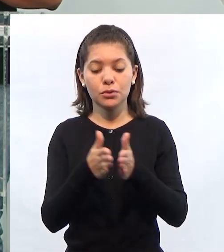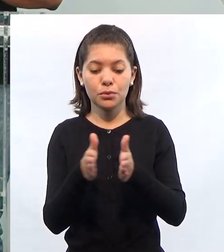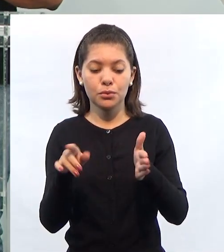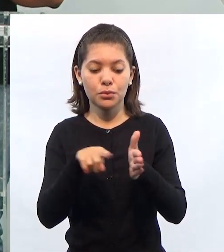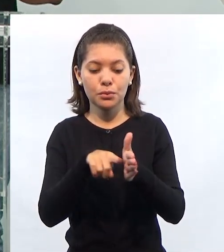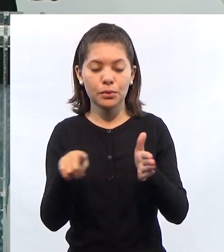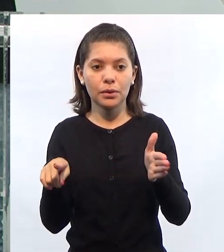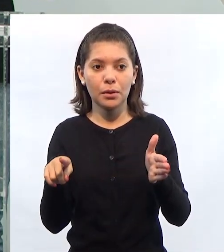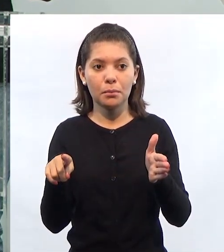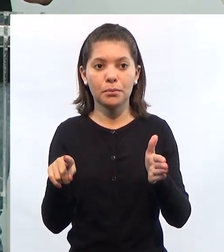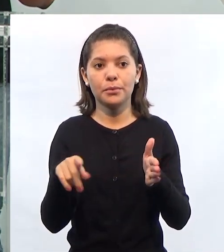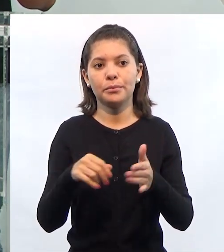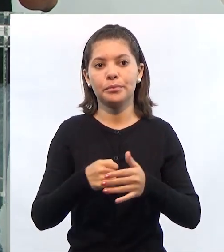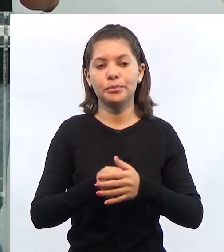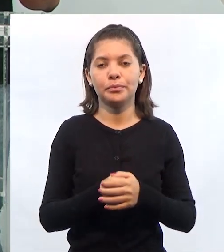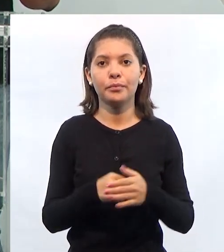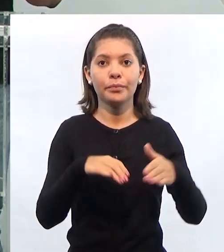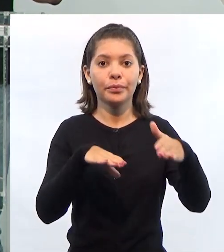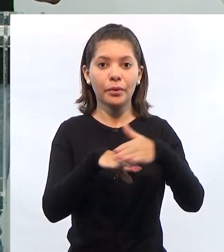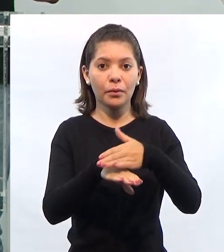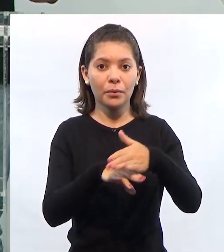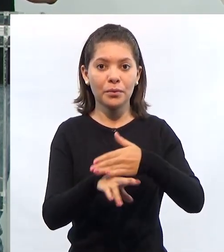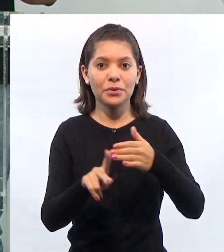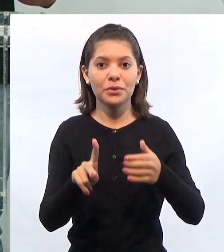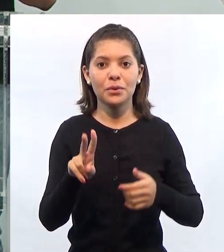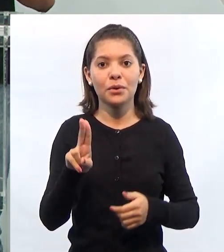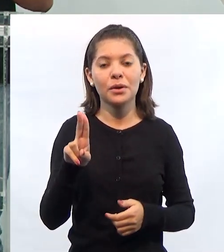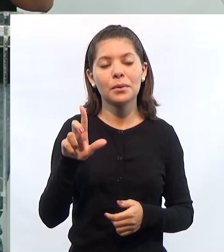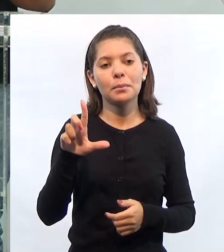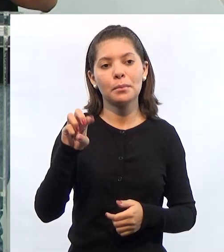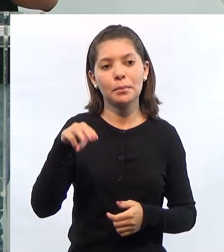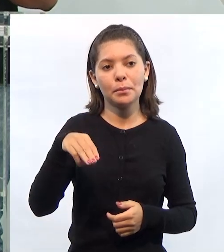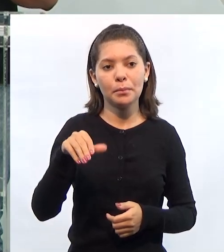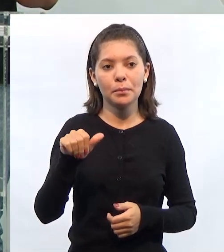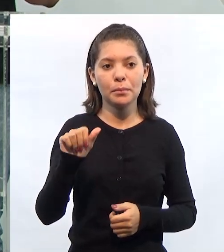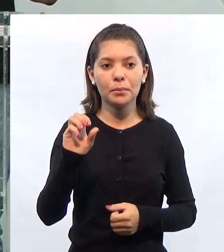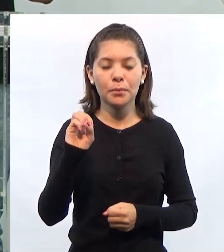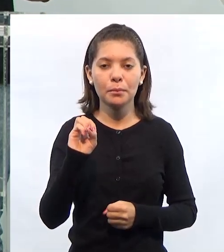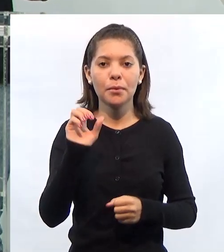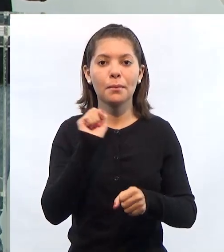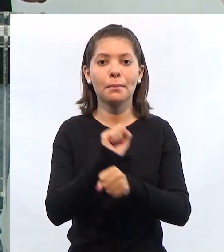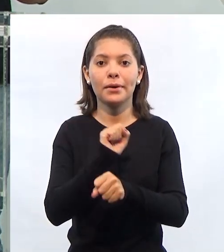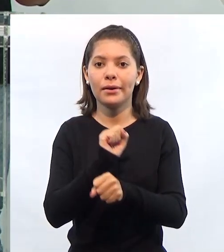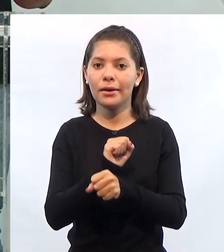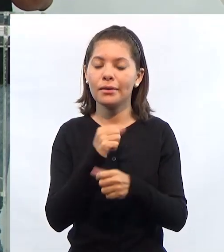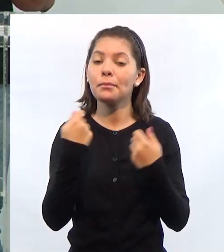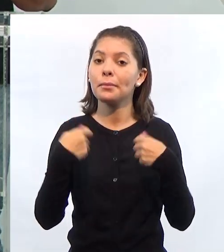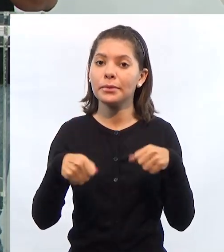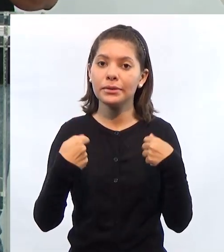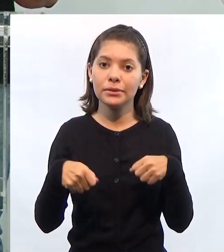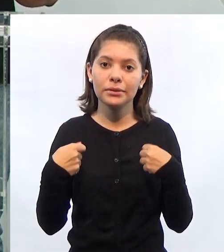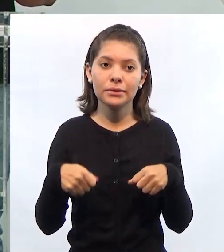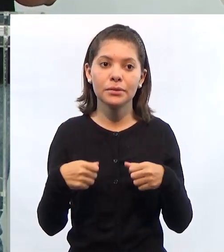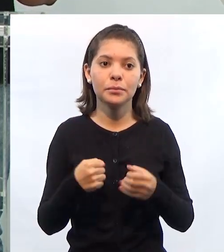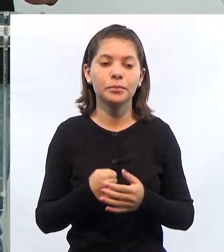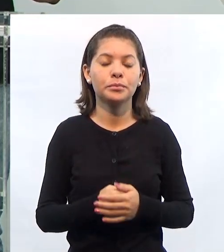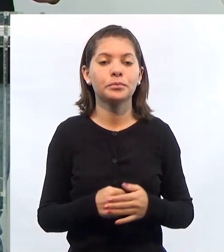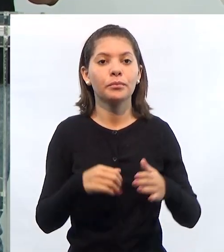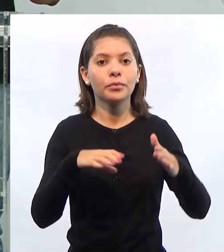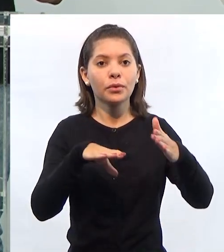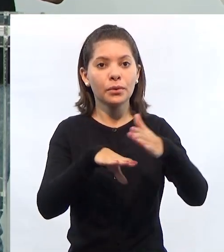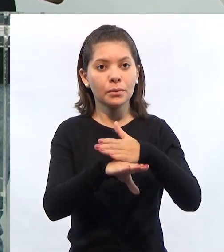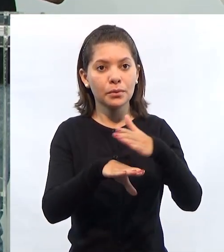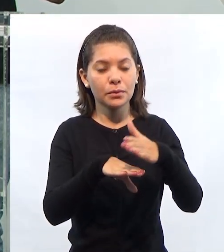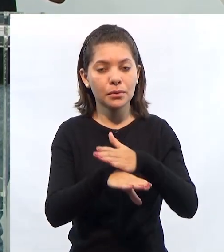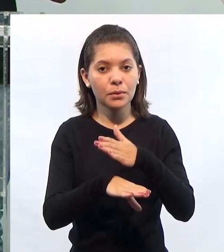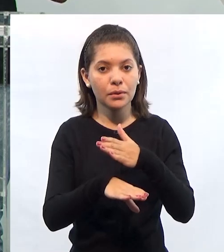tempo. O estoque pulmão, que apesar dele ser um estoque parado, ele é necessário. A esse